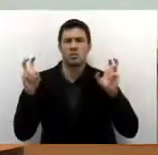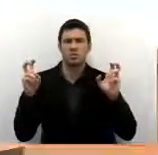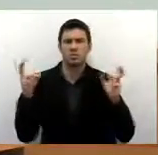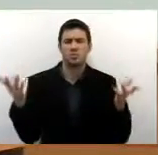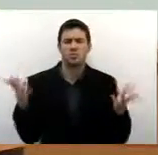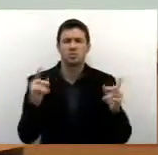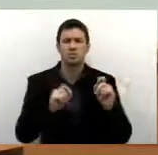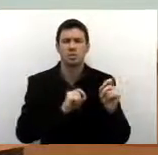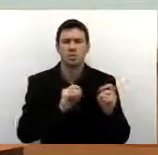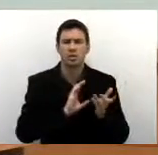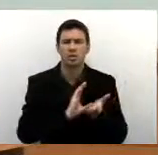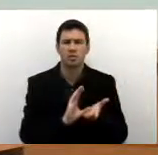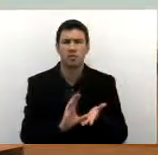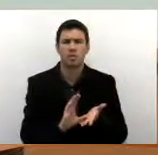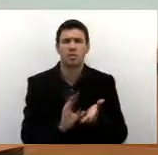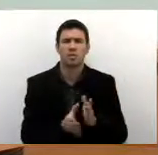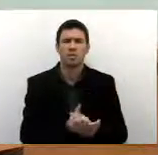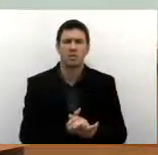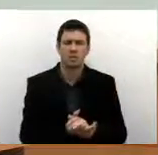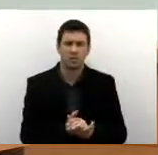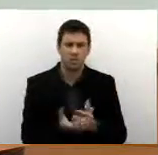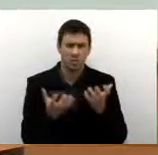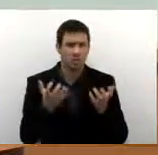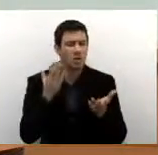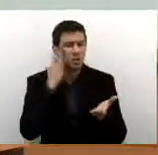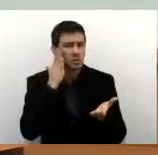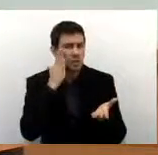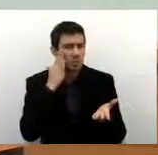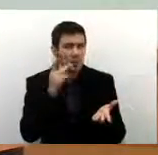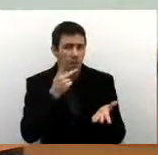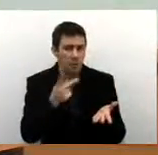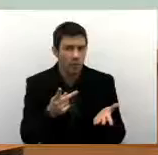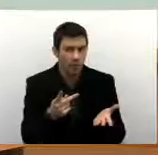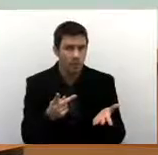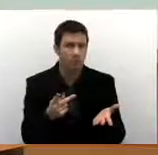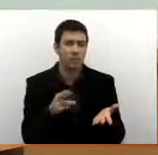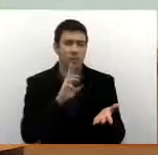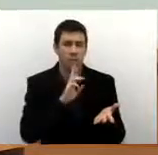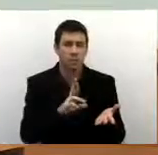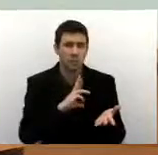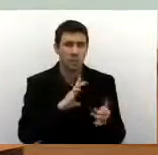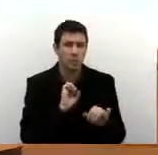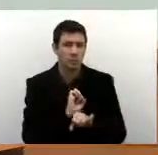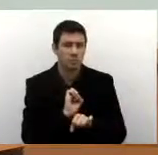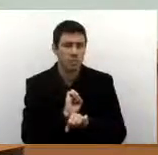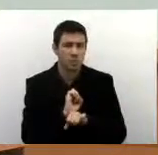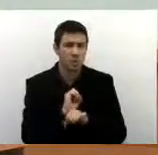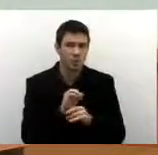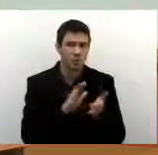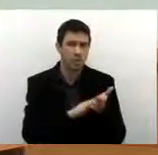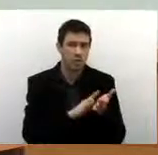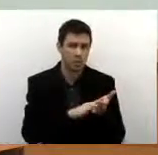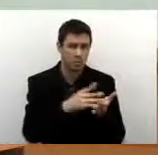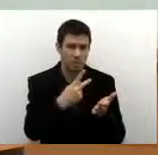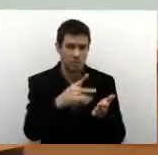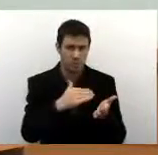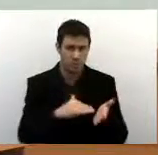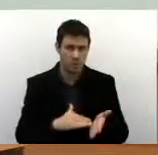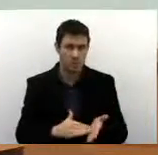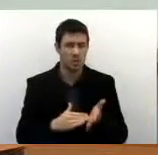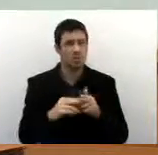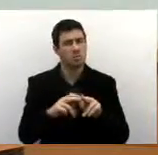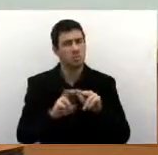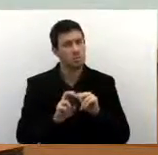Legislativos. Era isso que eu queria falar. Eu quero aproveitar para parabenizar o nosso secretário, porque tem